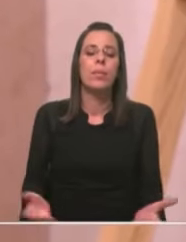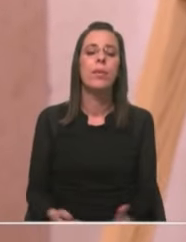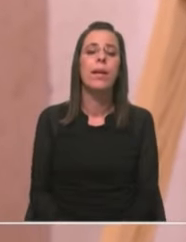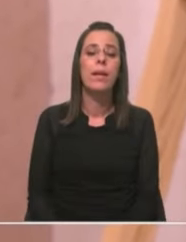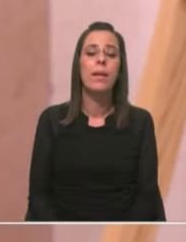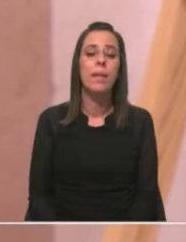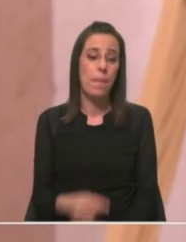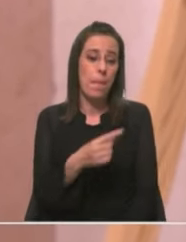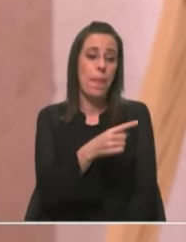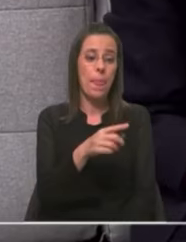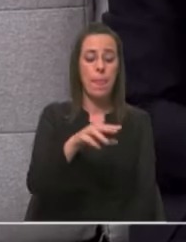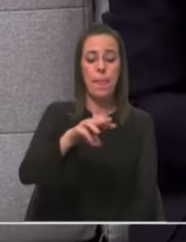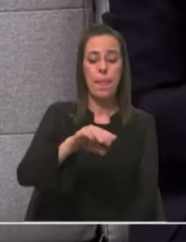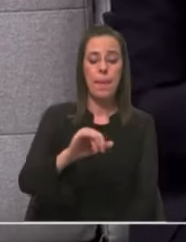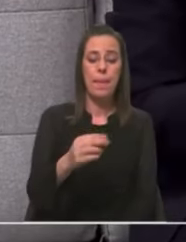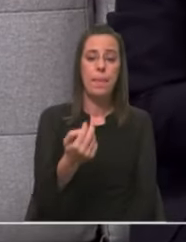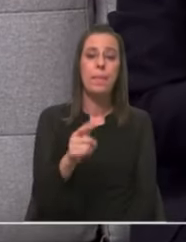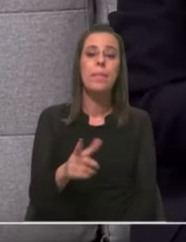Do Miguel